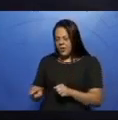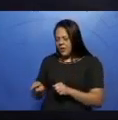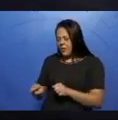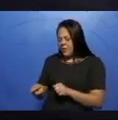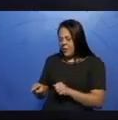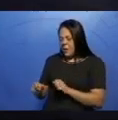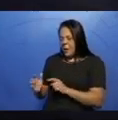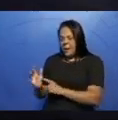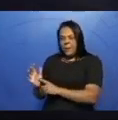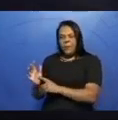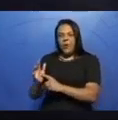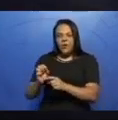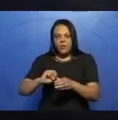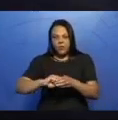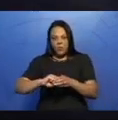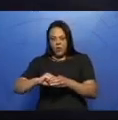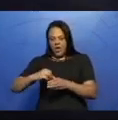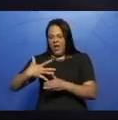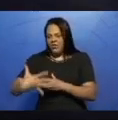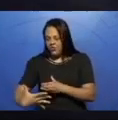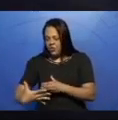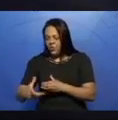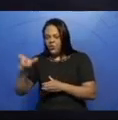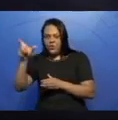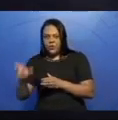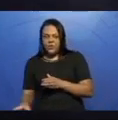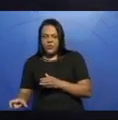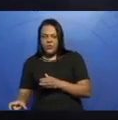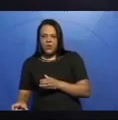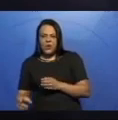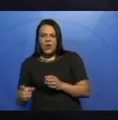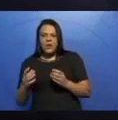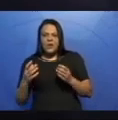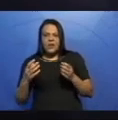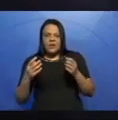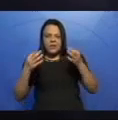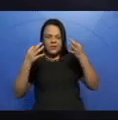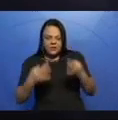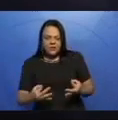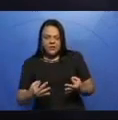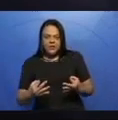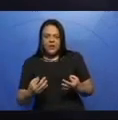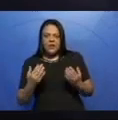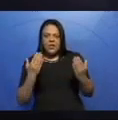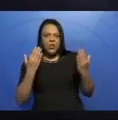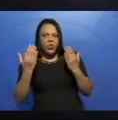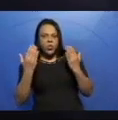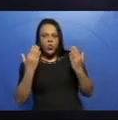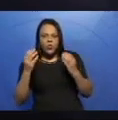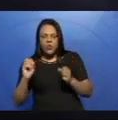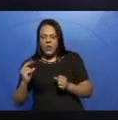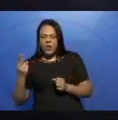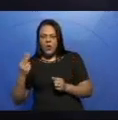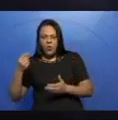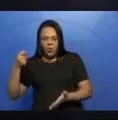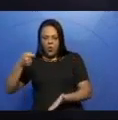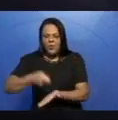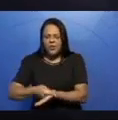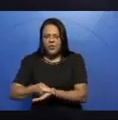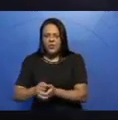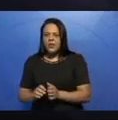enunciador, que pode ser de certeza, dúvida, obrigatoriedade. É claro que eu gosto do seu trabalho.